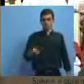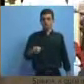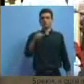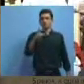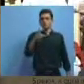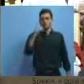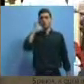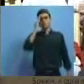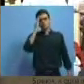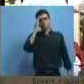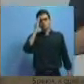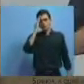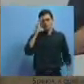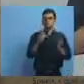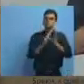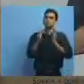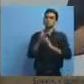o Senhor.